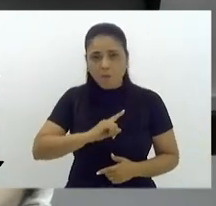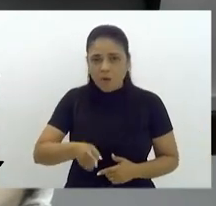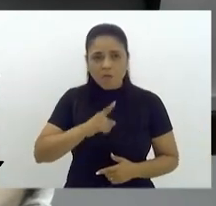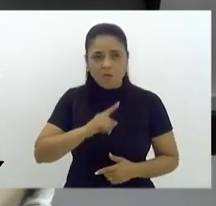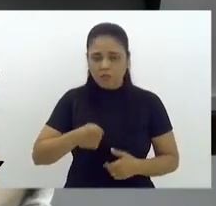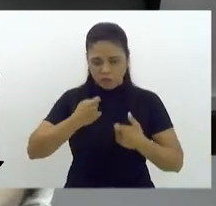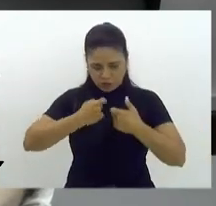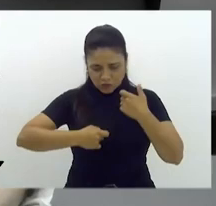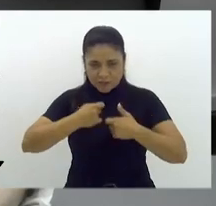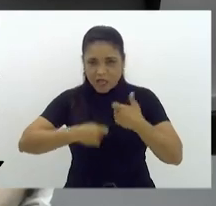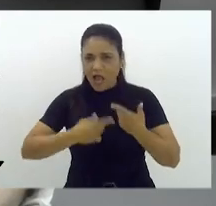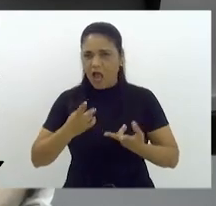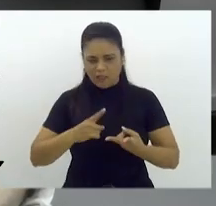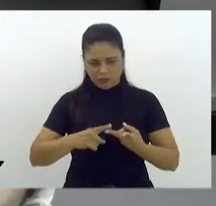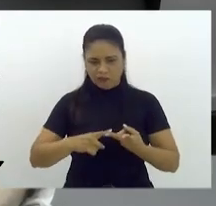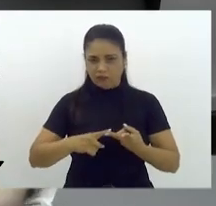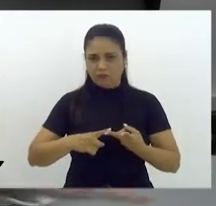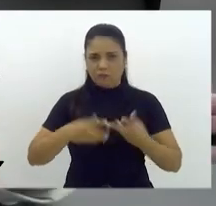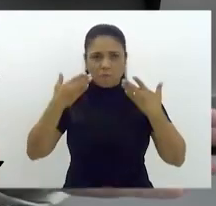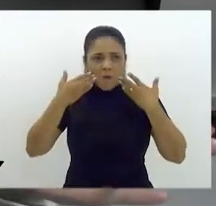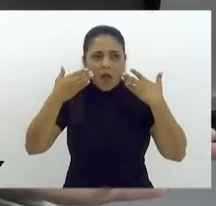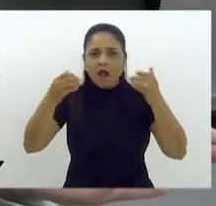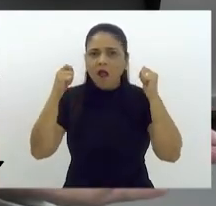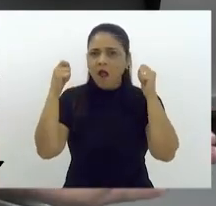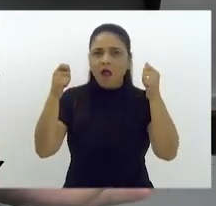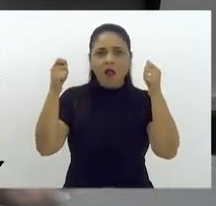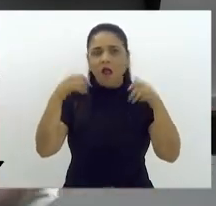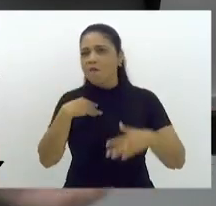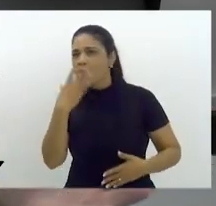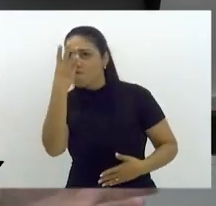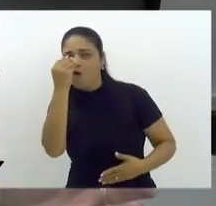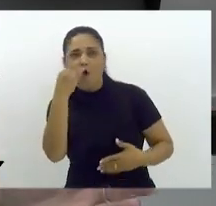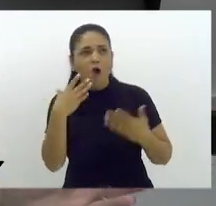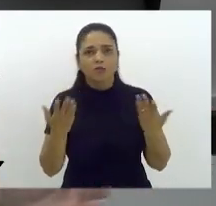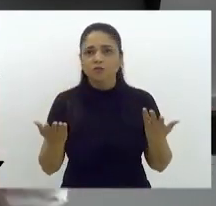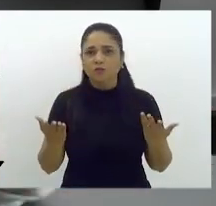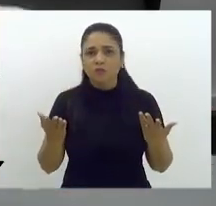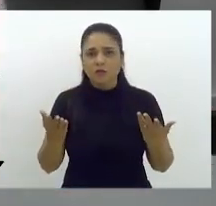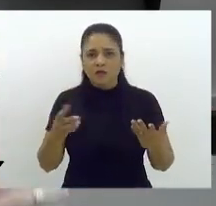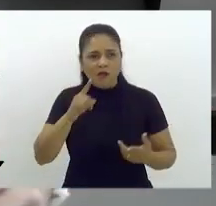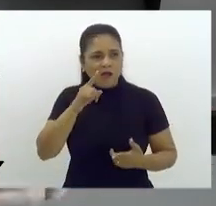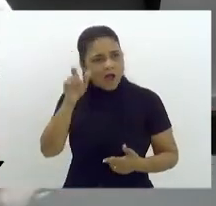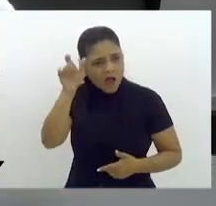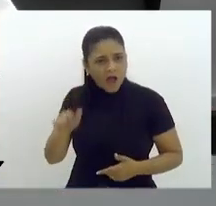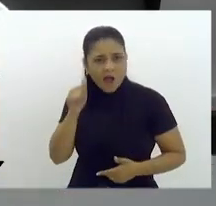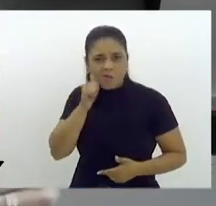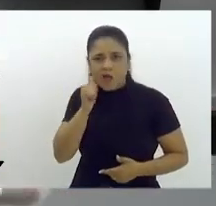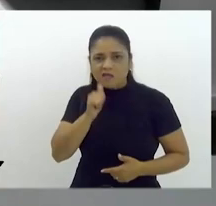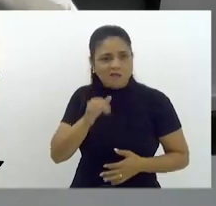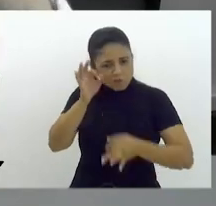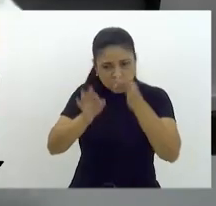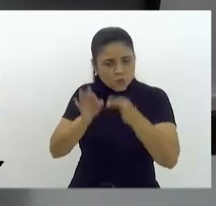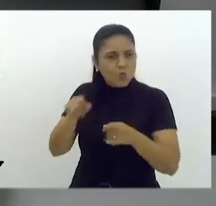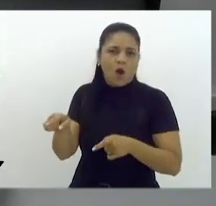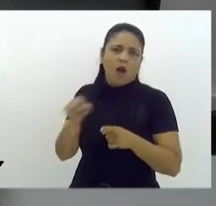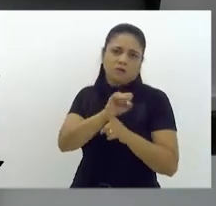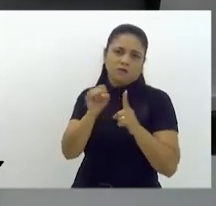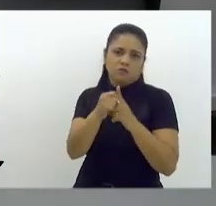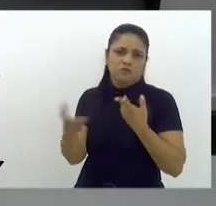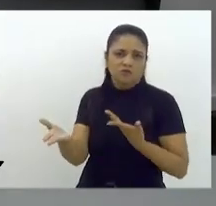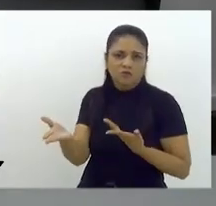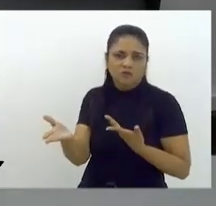intimidade manifestar algum tipo de fazendo uma foto por exemplo não é permitido ela vai ser se aquilo foi exposto ela vai